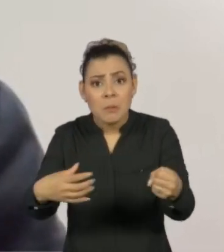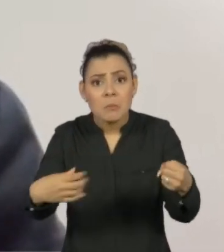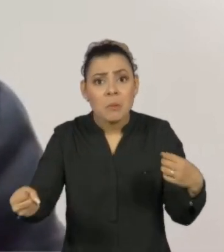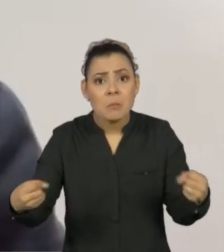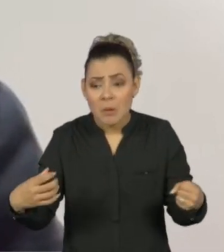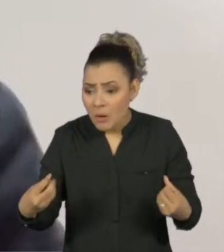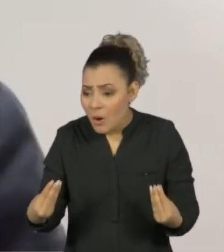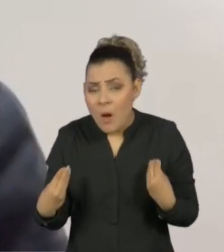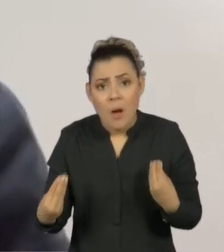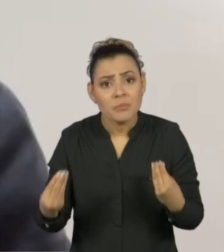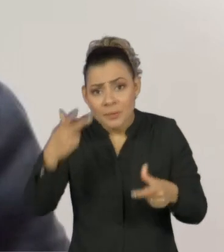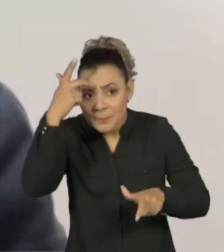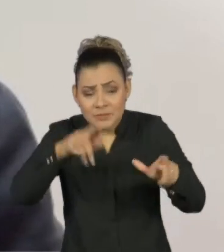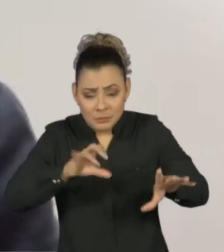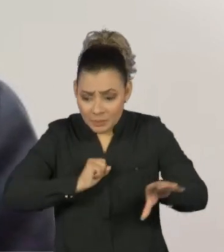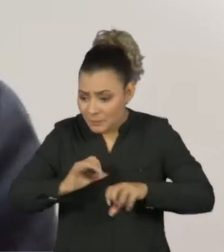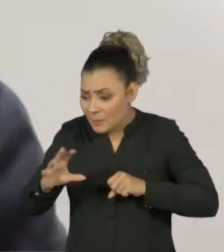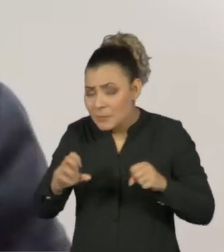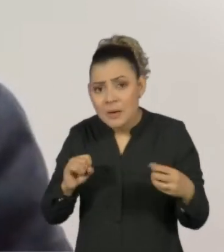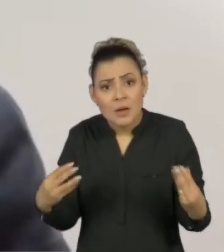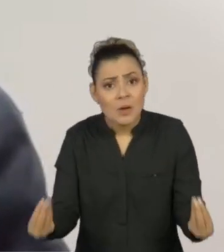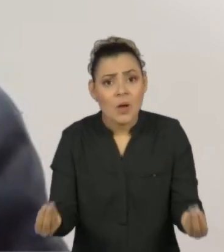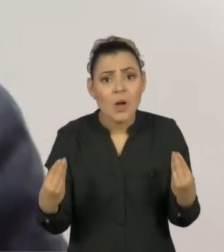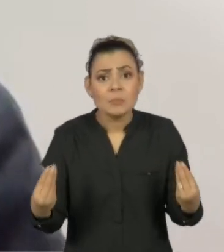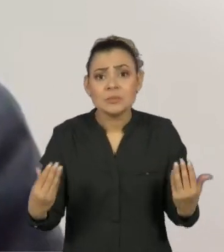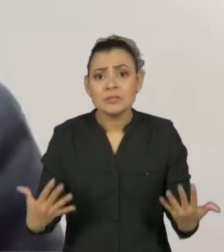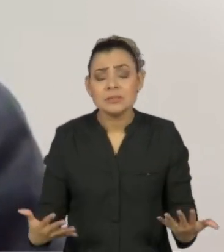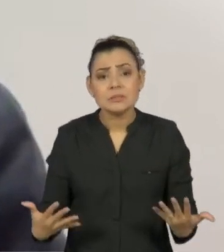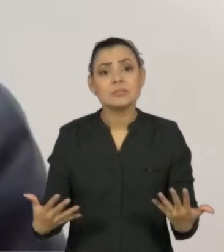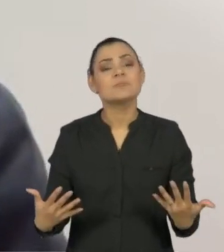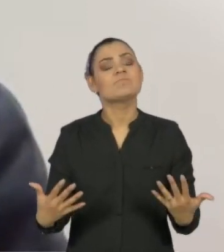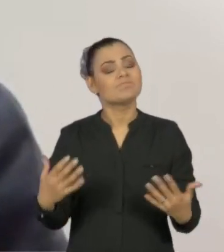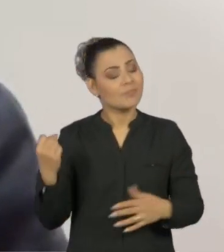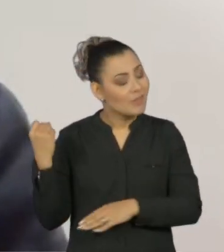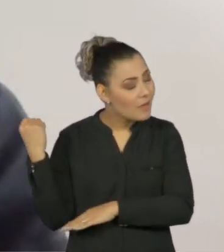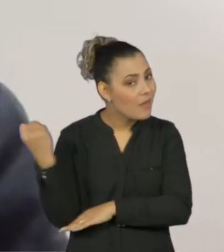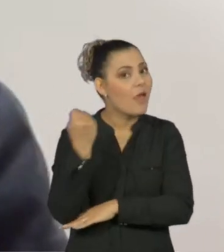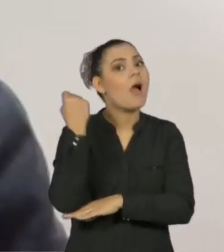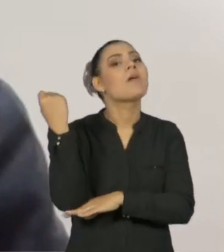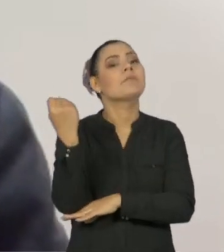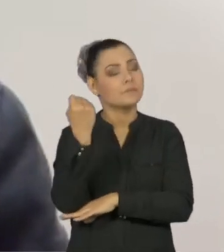tantas pessoas acometidas, sempre vai ter um ou mais com a forma mais grave da doença.